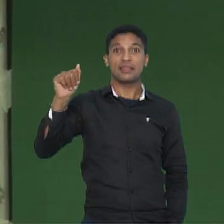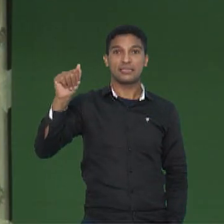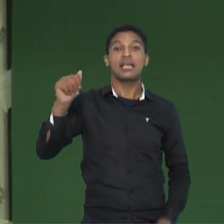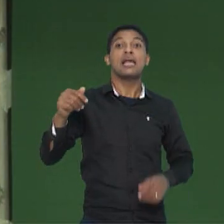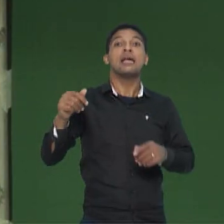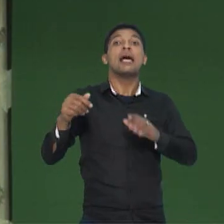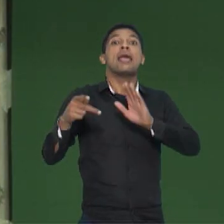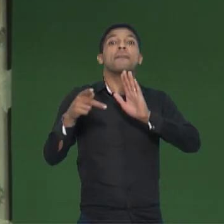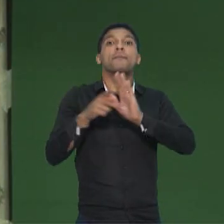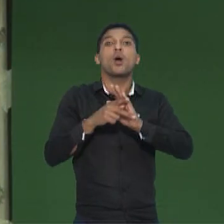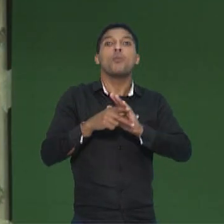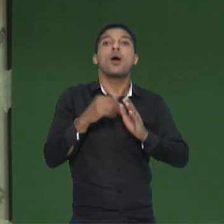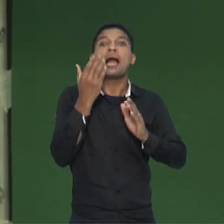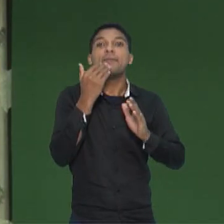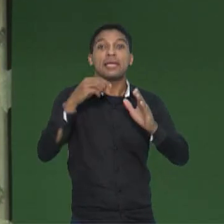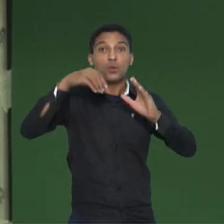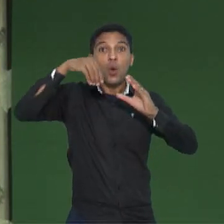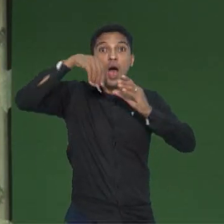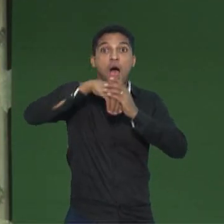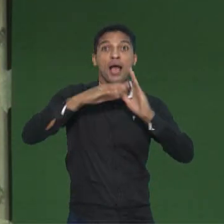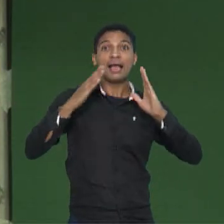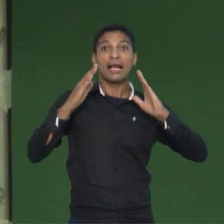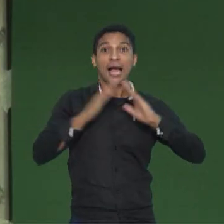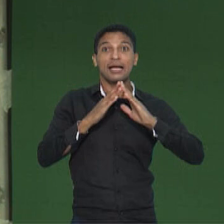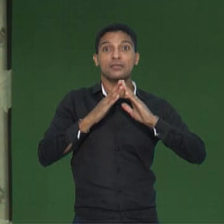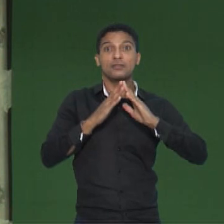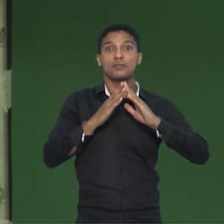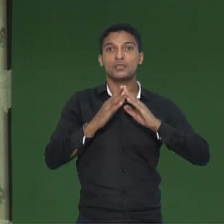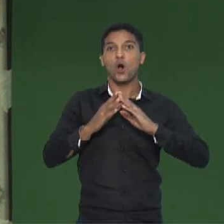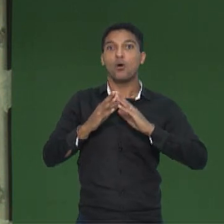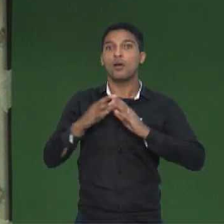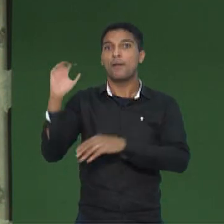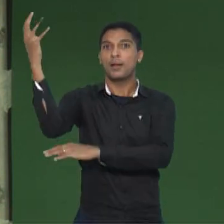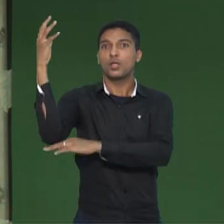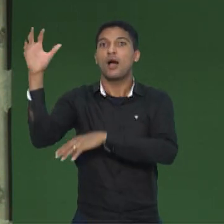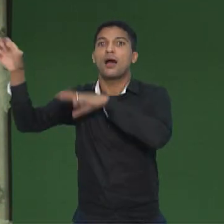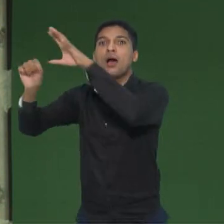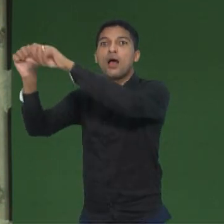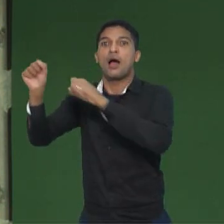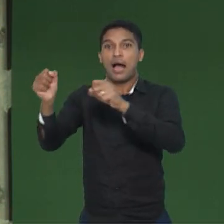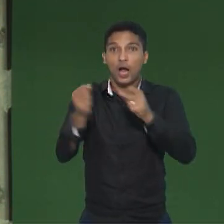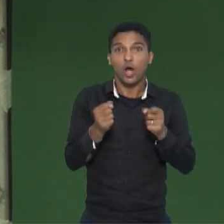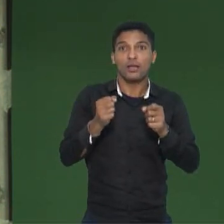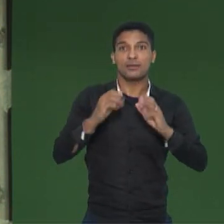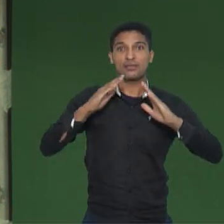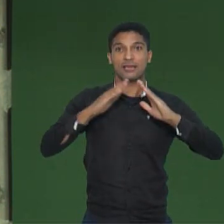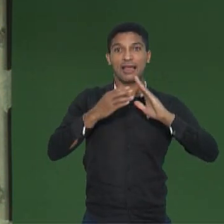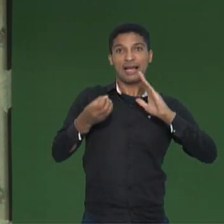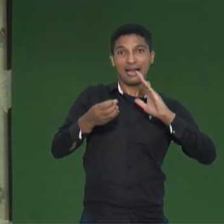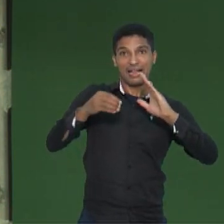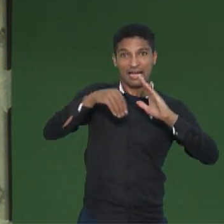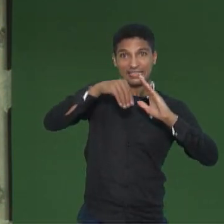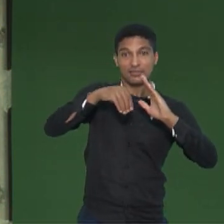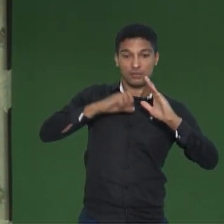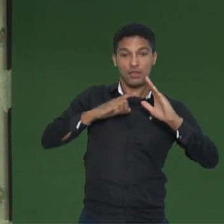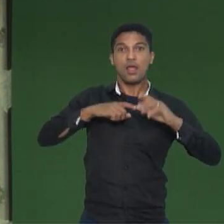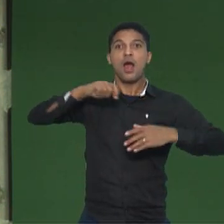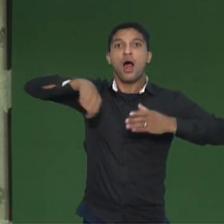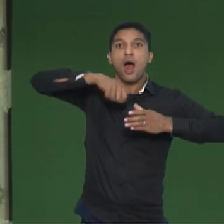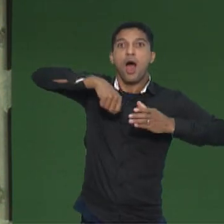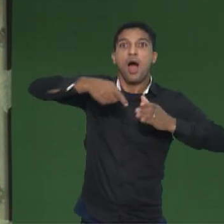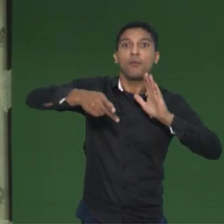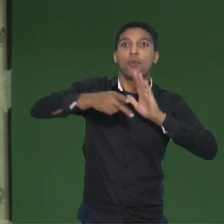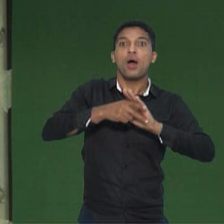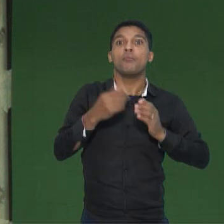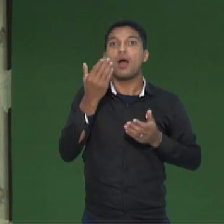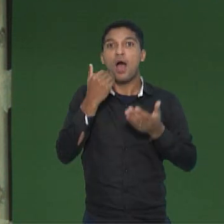Duvido, quase impossível. Ah, eu não comi nenhuma vez soja. Mas se você comeu carne, você comeu soja. Se comeu carne, você comeu milho. Que foram